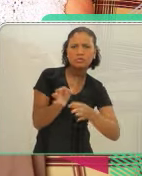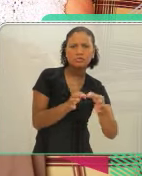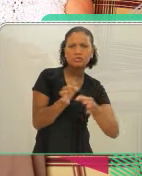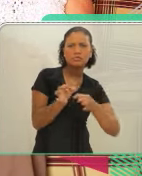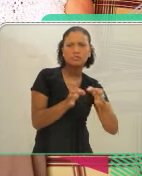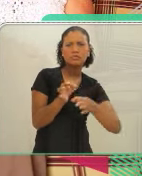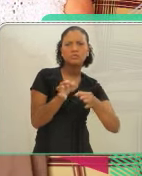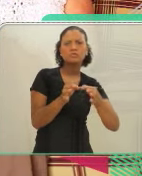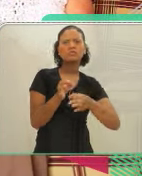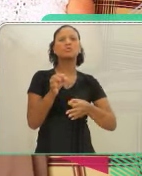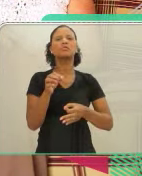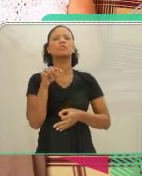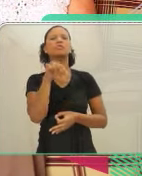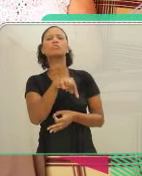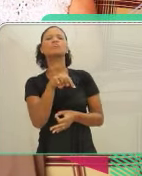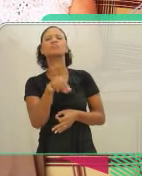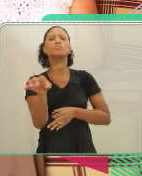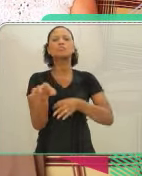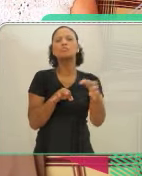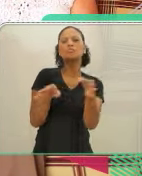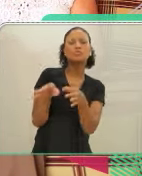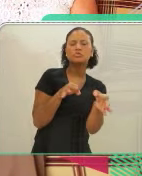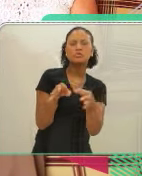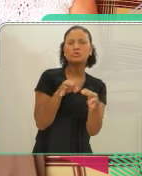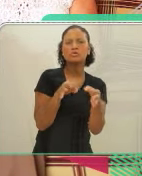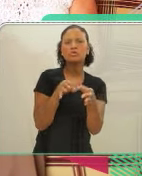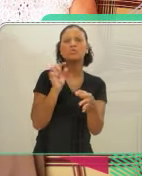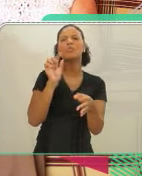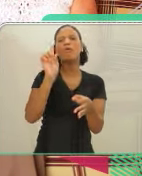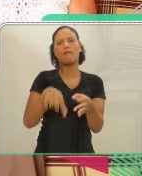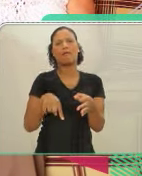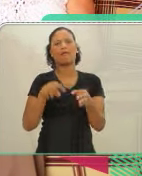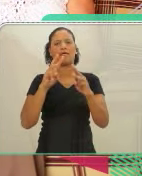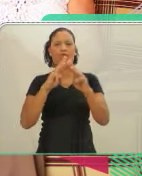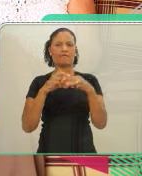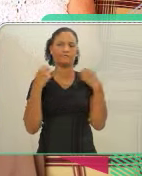2006,